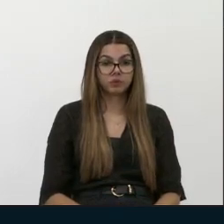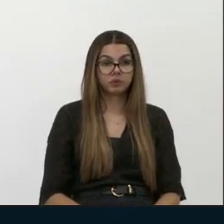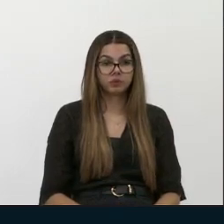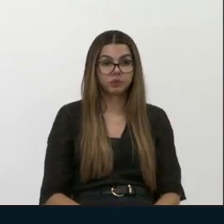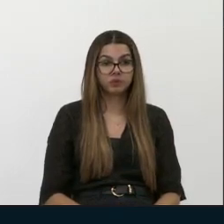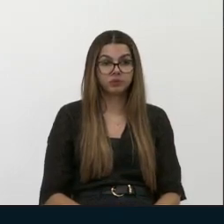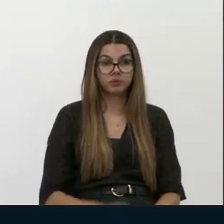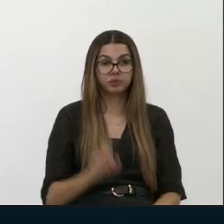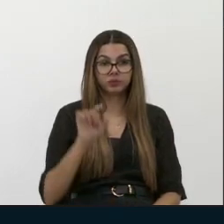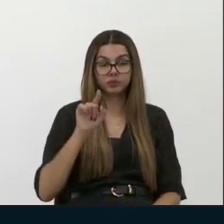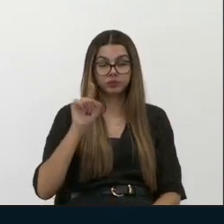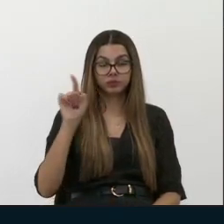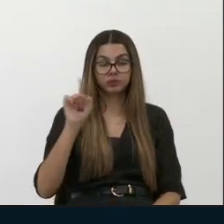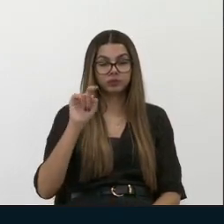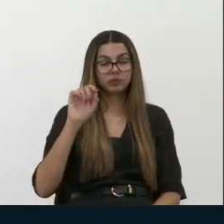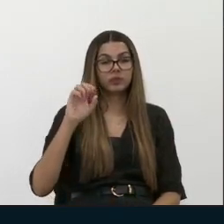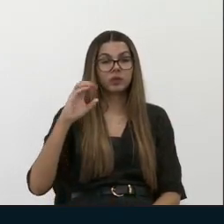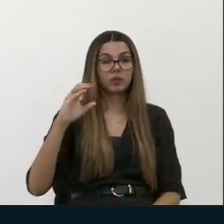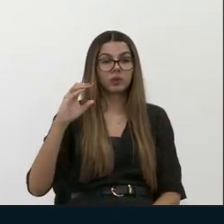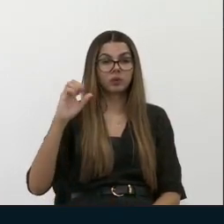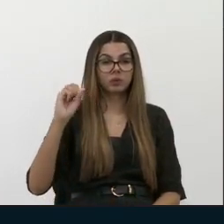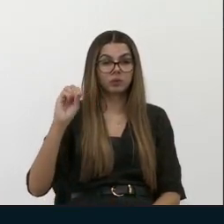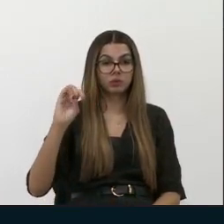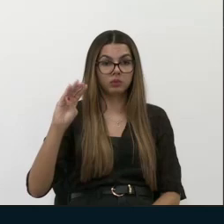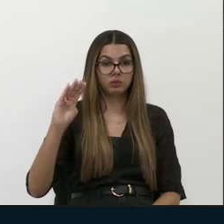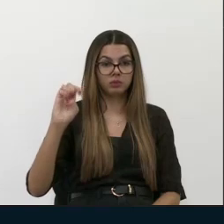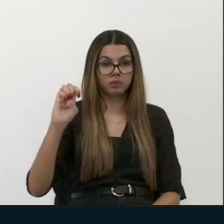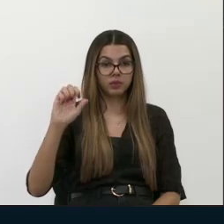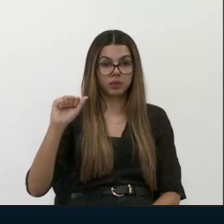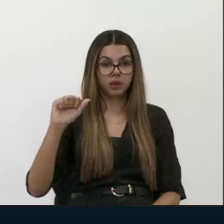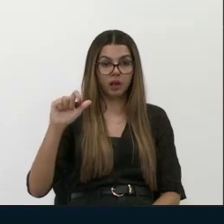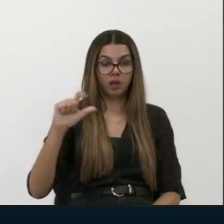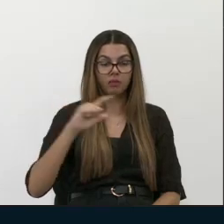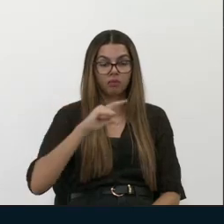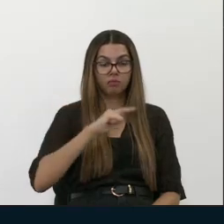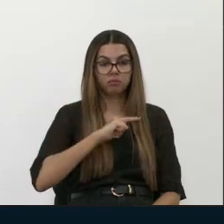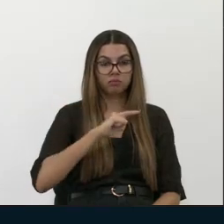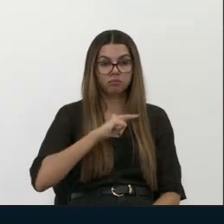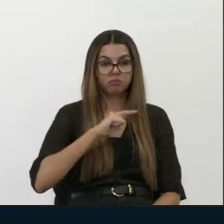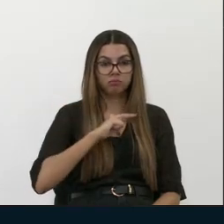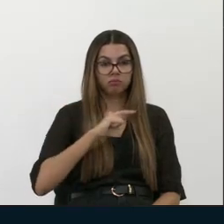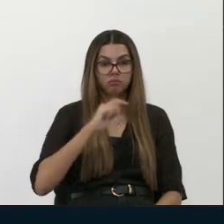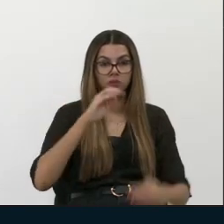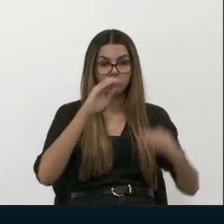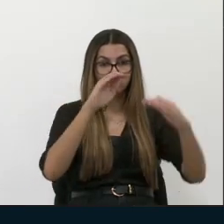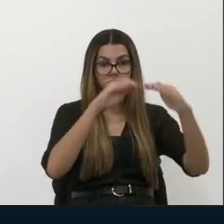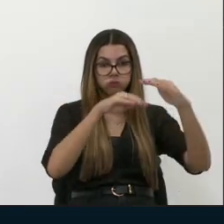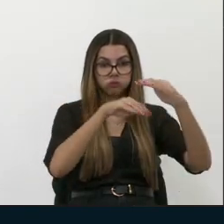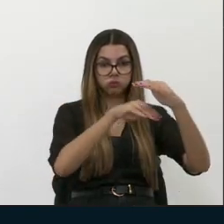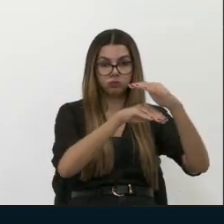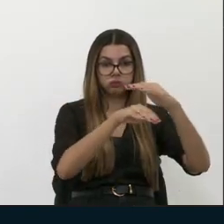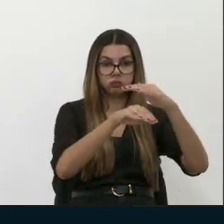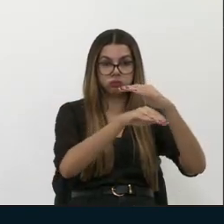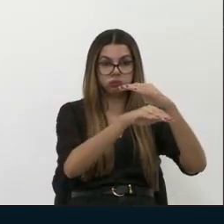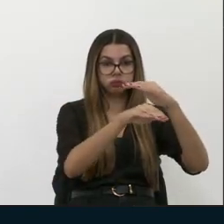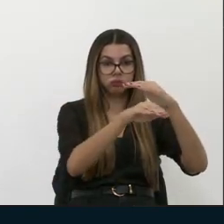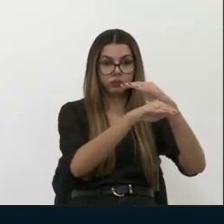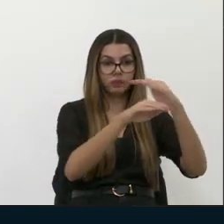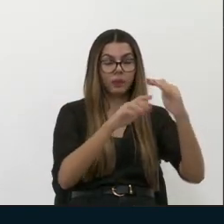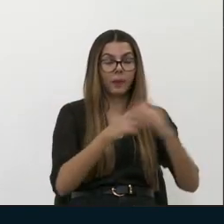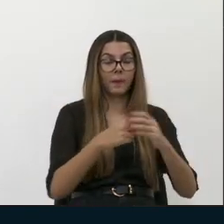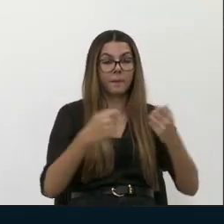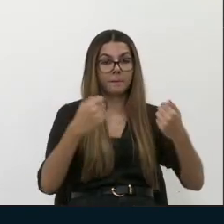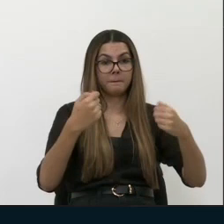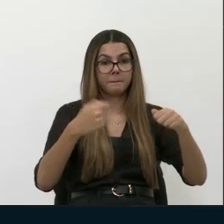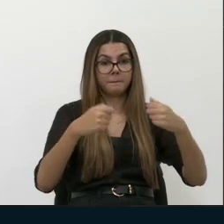do Jardim Cumbica. Ali onde nós teremos o túnel da Jacopêssego, ali nós deveríamos ter